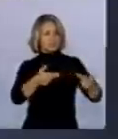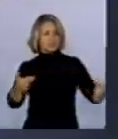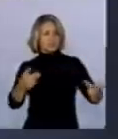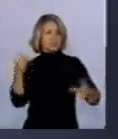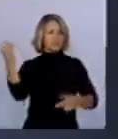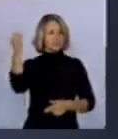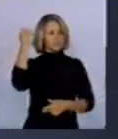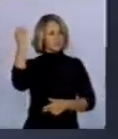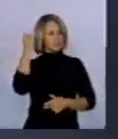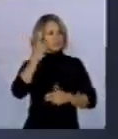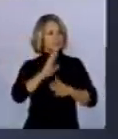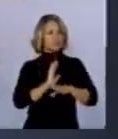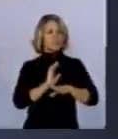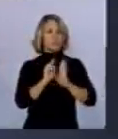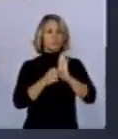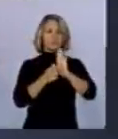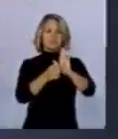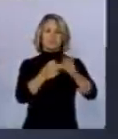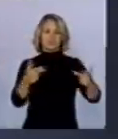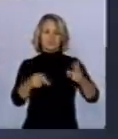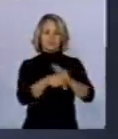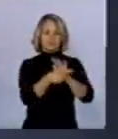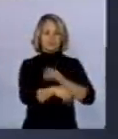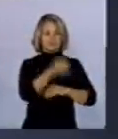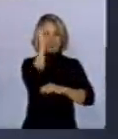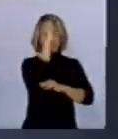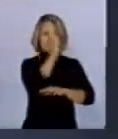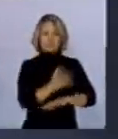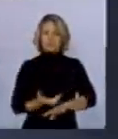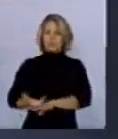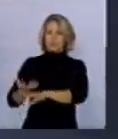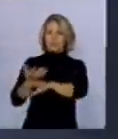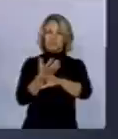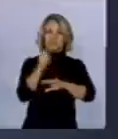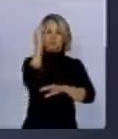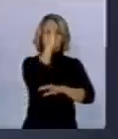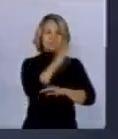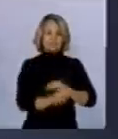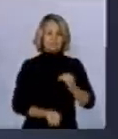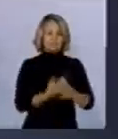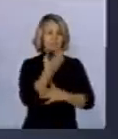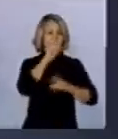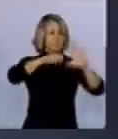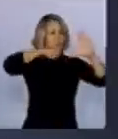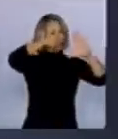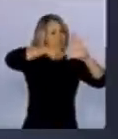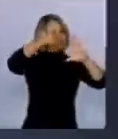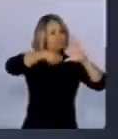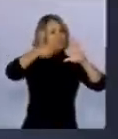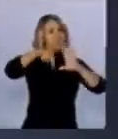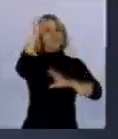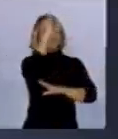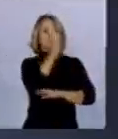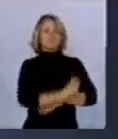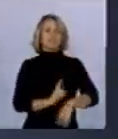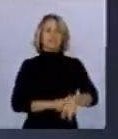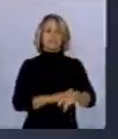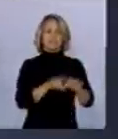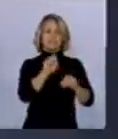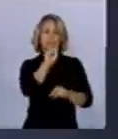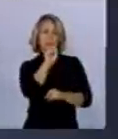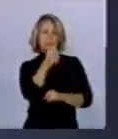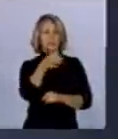requisitos quanto a exibição de conteúdo brasileiro e conteúdo brasileiro produzido por produtora brasileira independente durante o horário